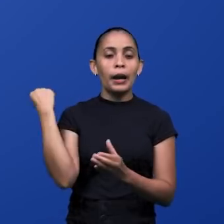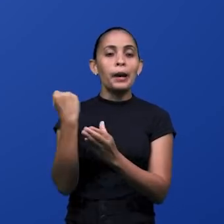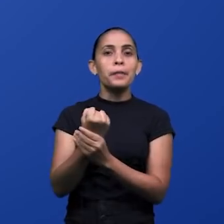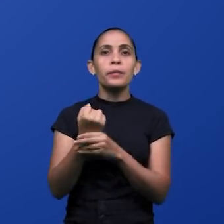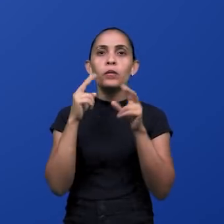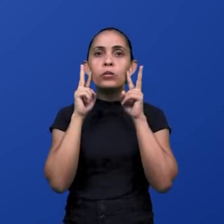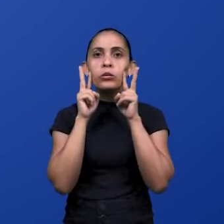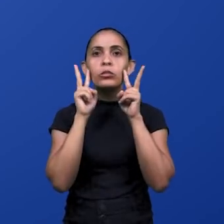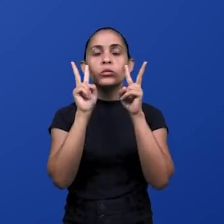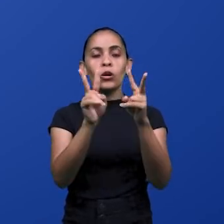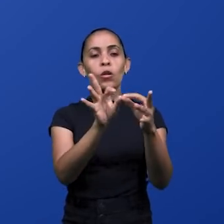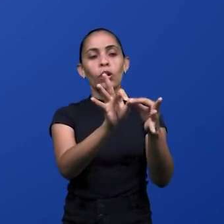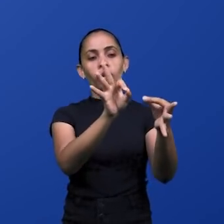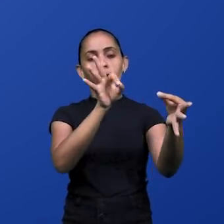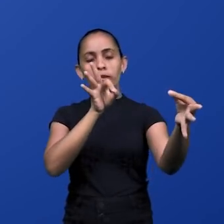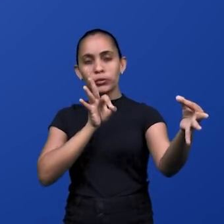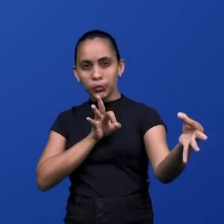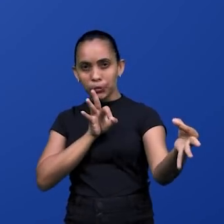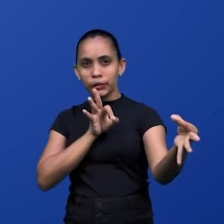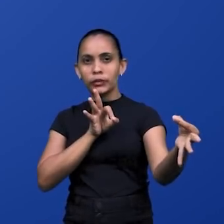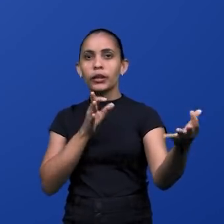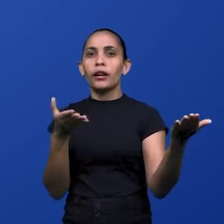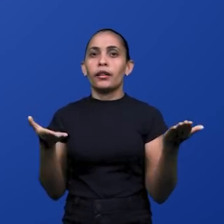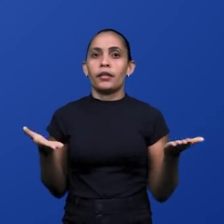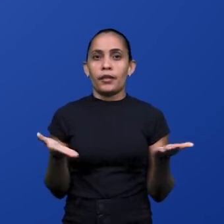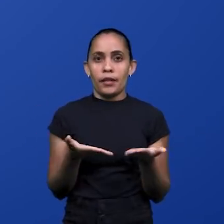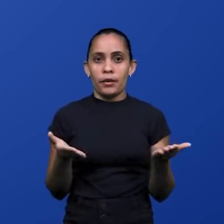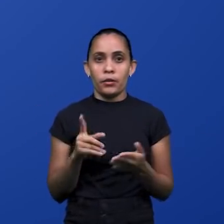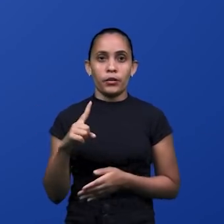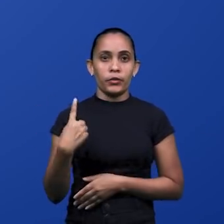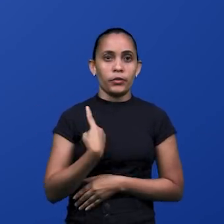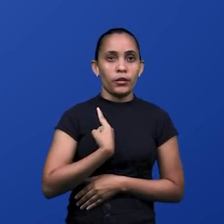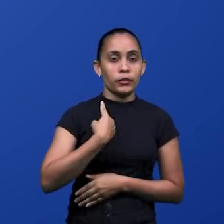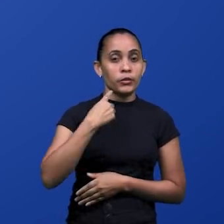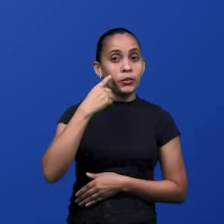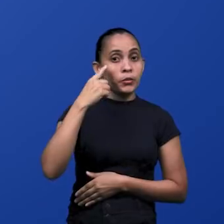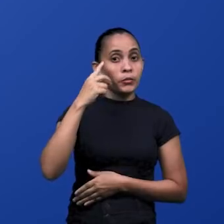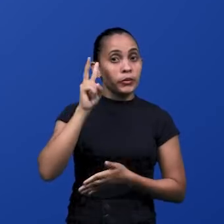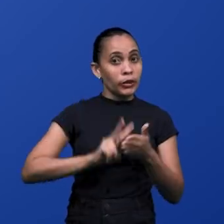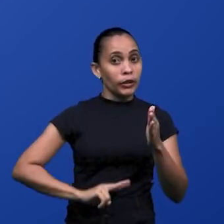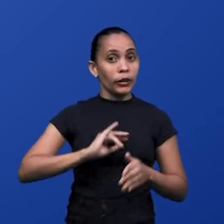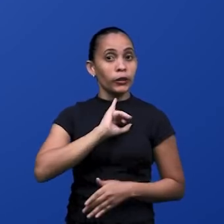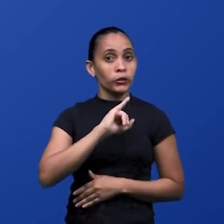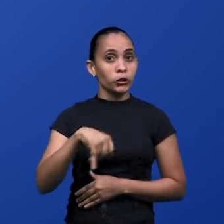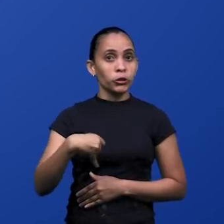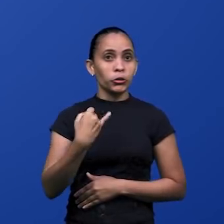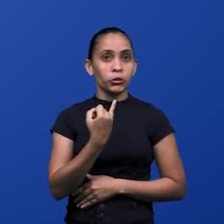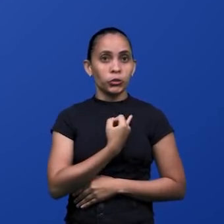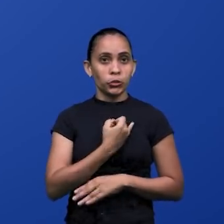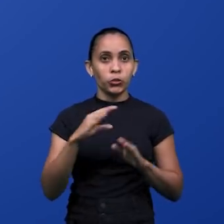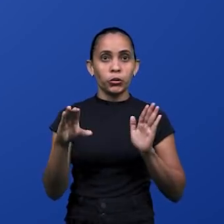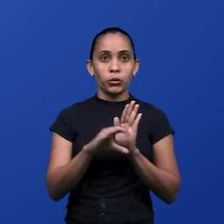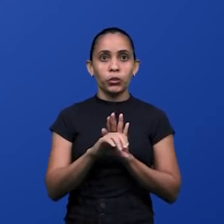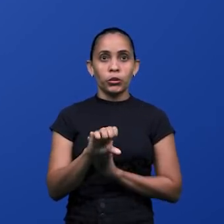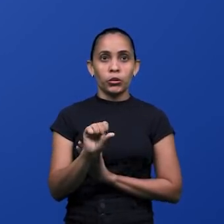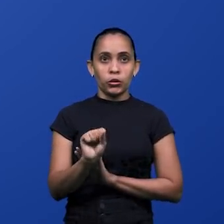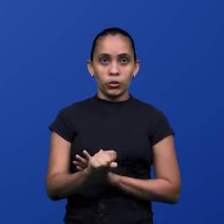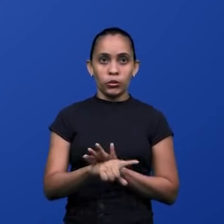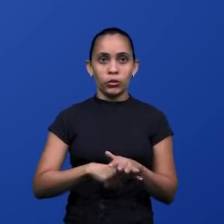erguendo Abraão os olhos, viu o lugar de longe. Agora vamos ler João